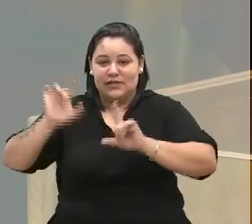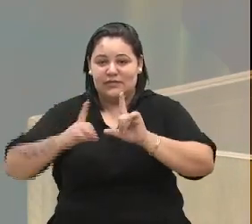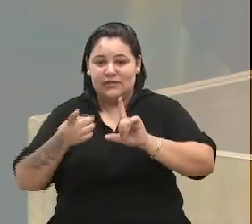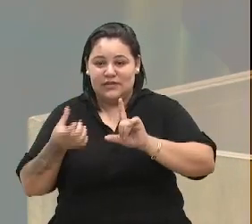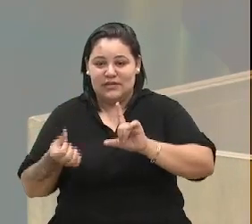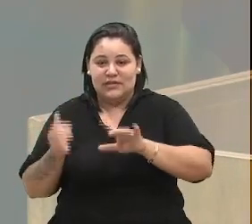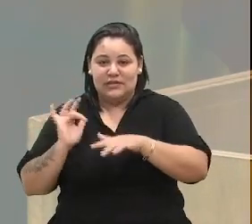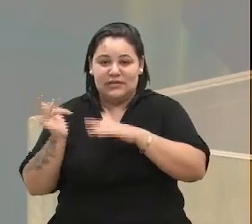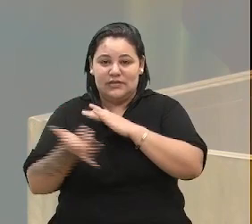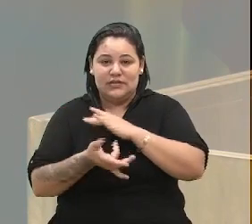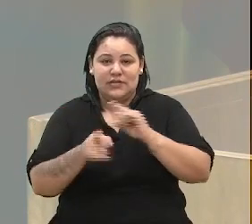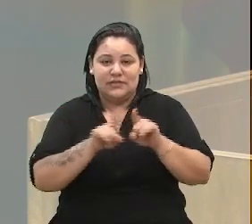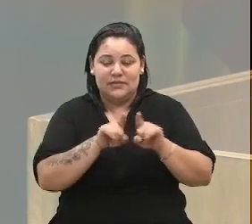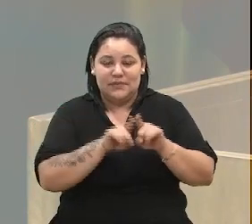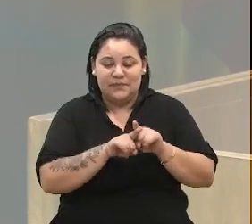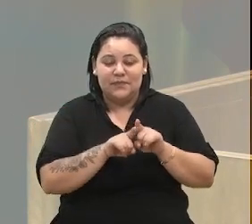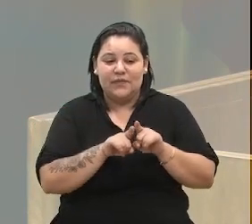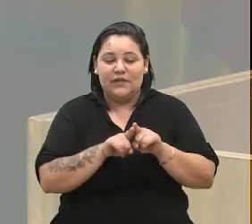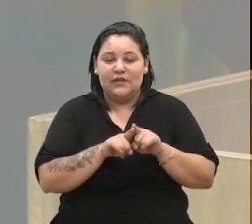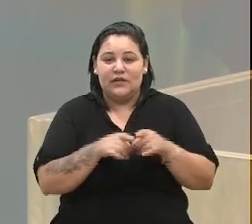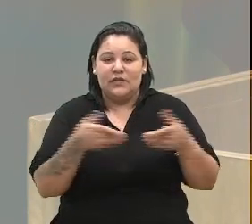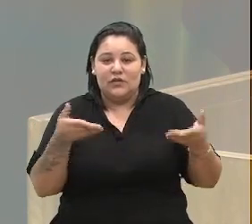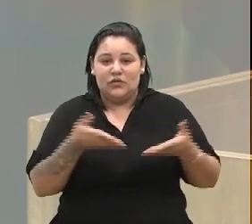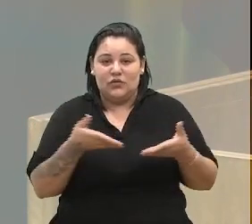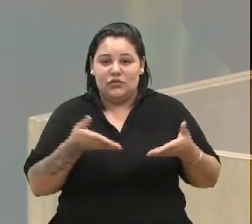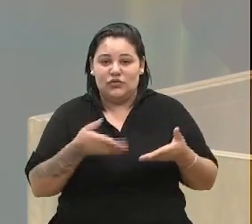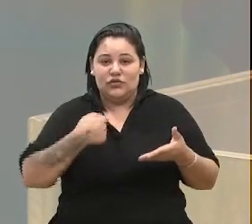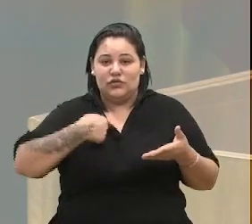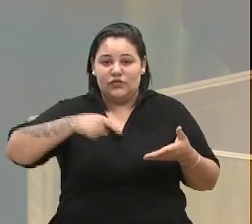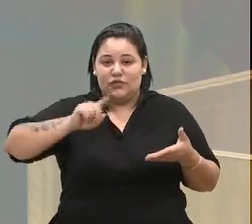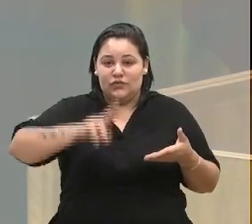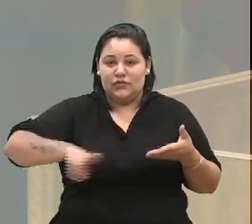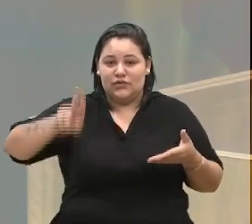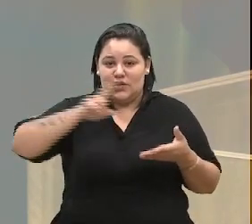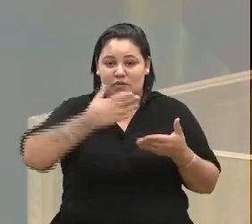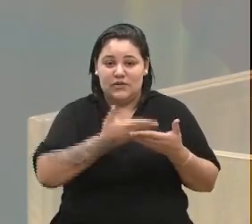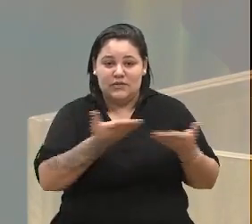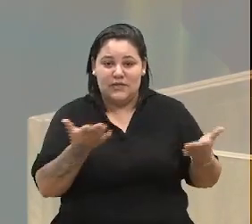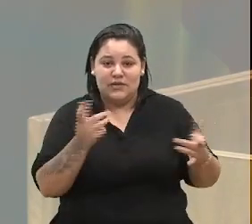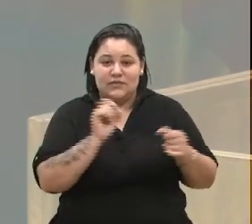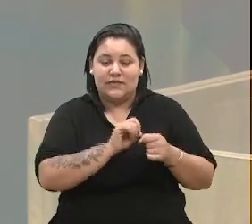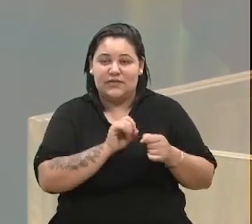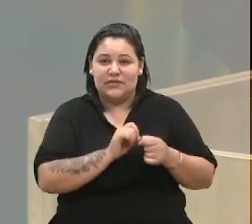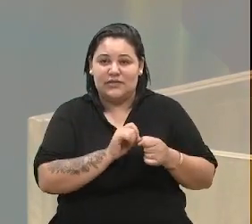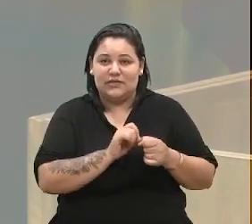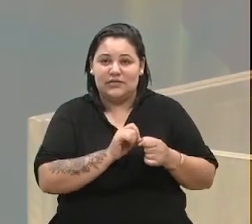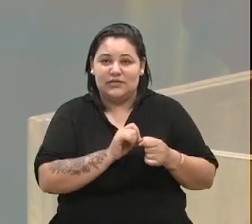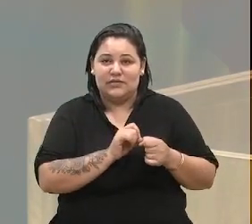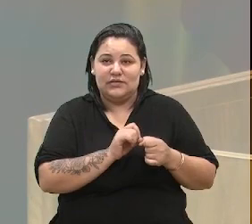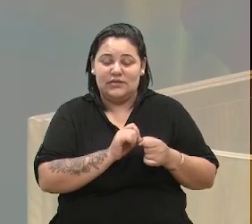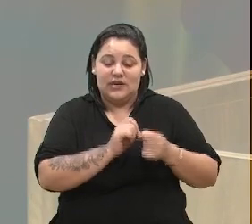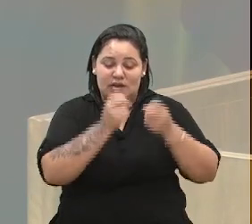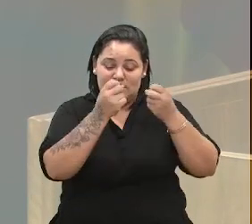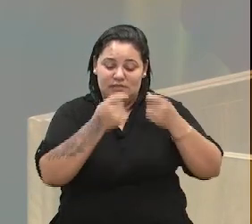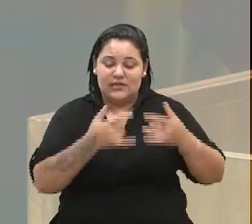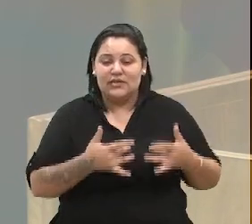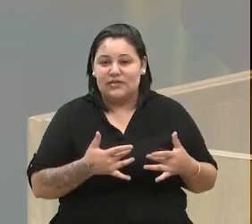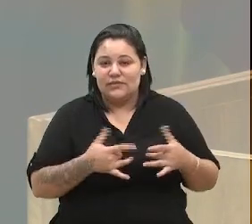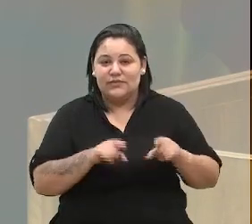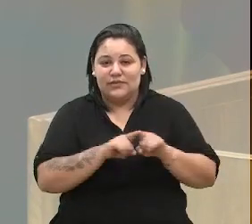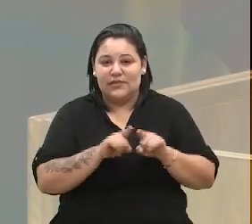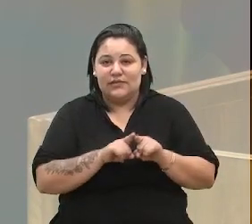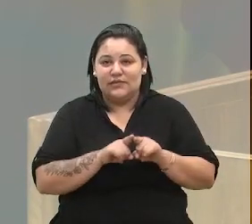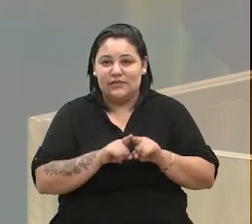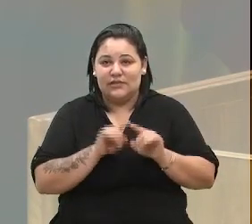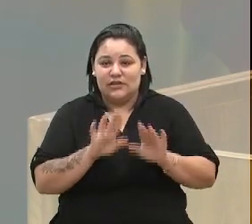da TV Câmara Caxias. Hoje eu vou usar esse espaço, né, para fazer a explicação, né, e tirar algumas